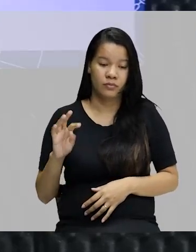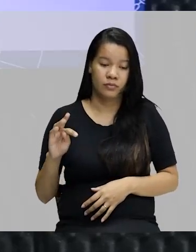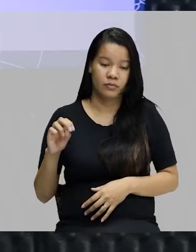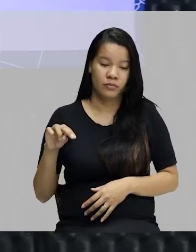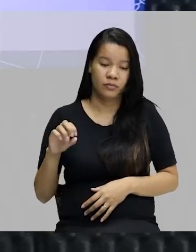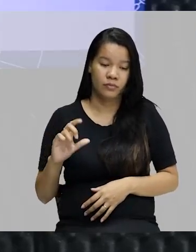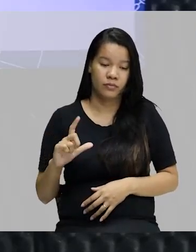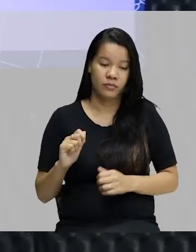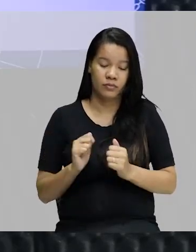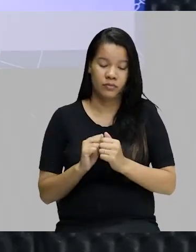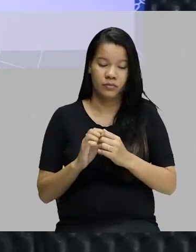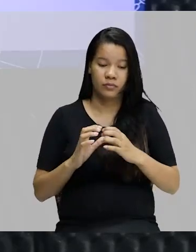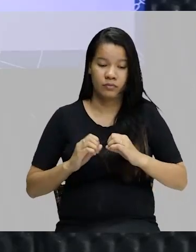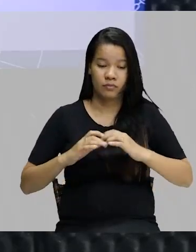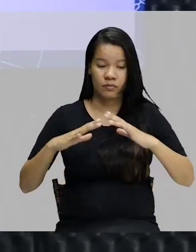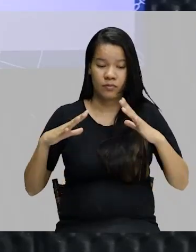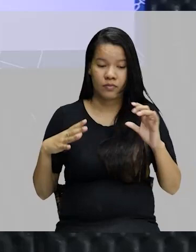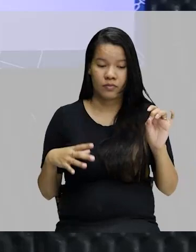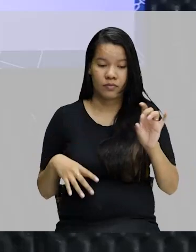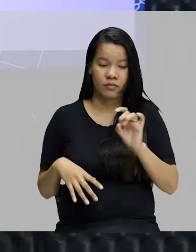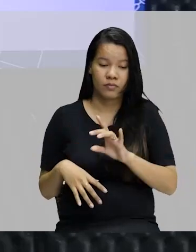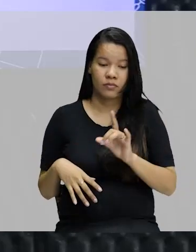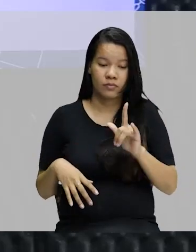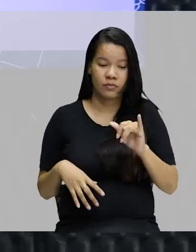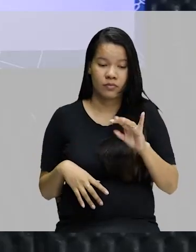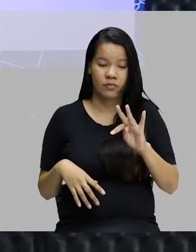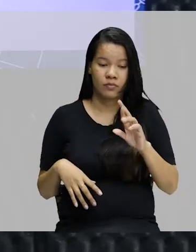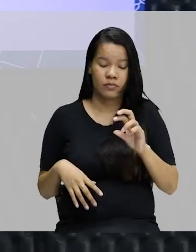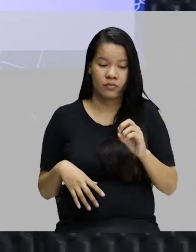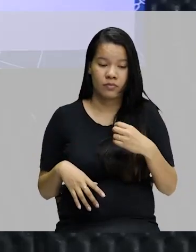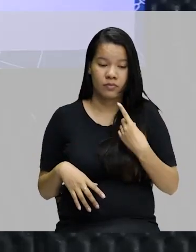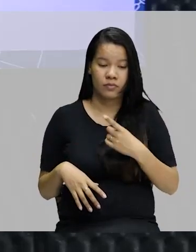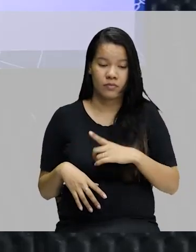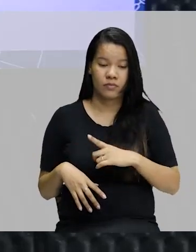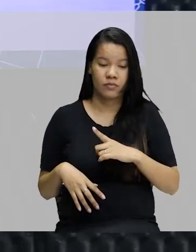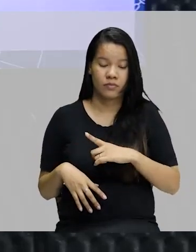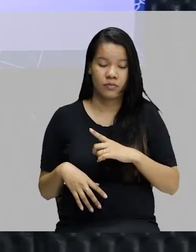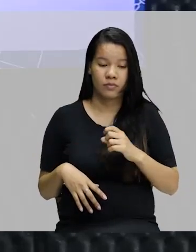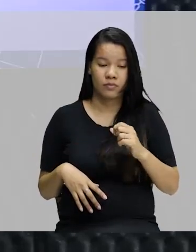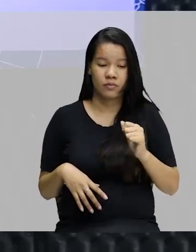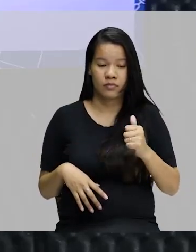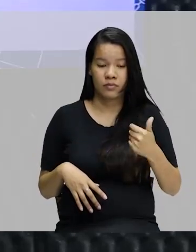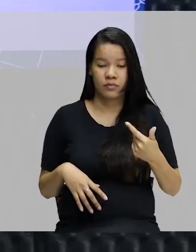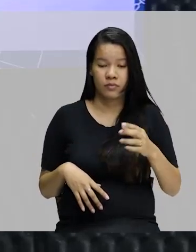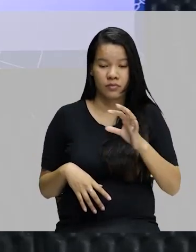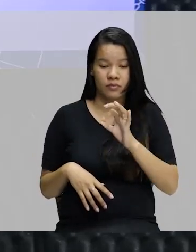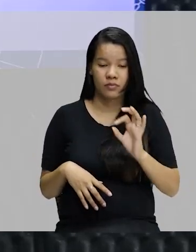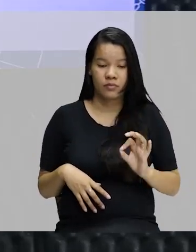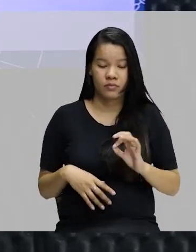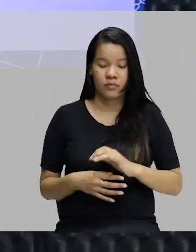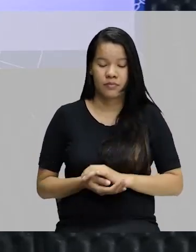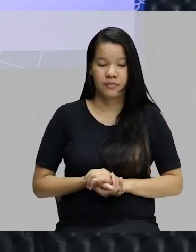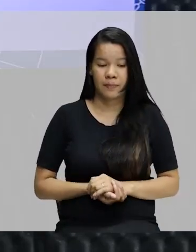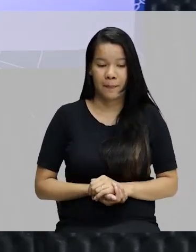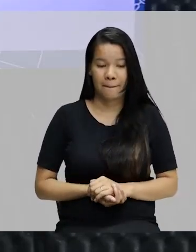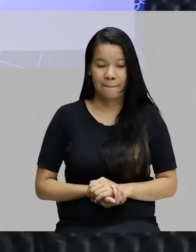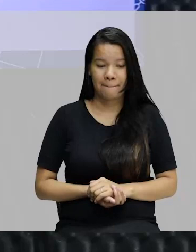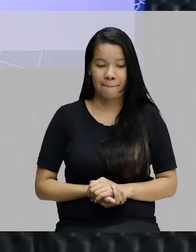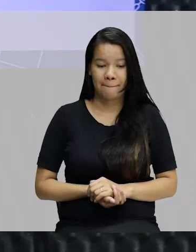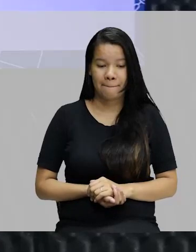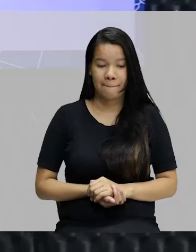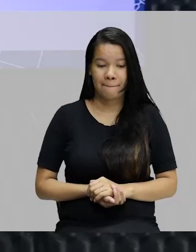volume. Né? Por exemplo, a cada litro vamos ter 12%. Cada litro, 1000 ml, 120 ml